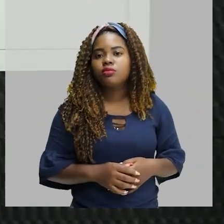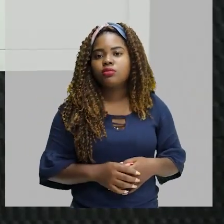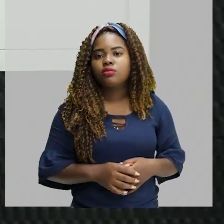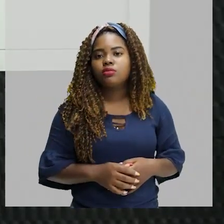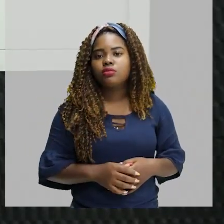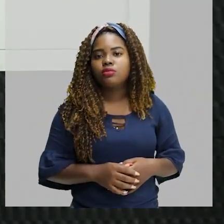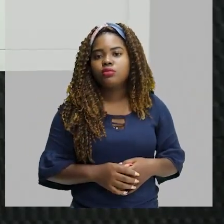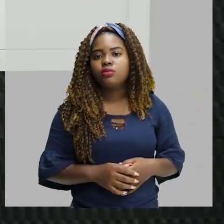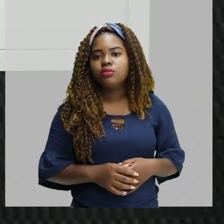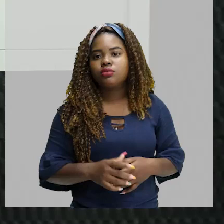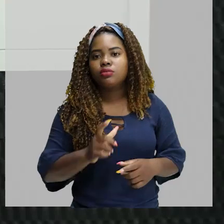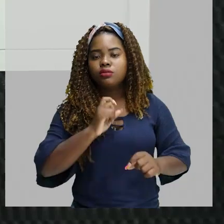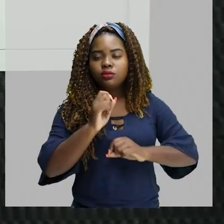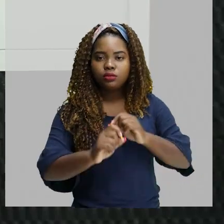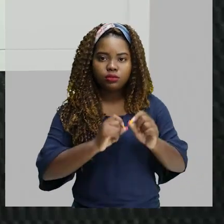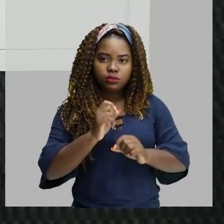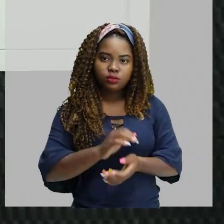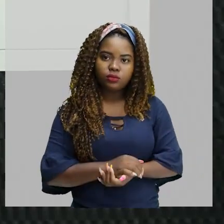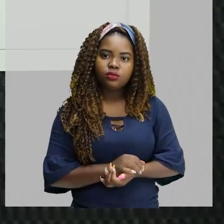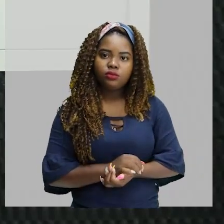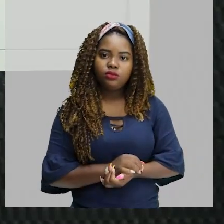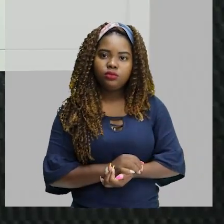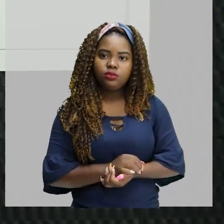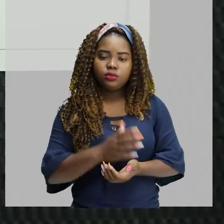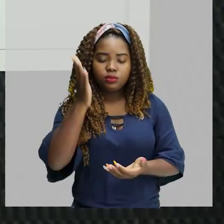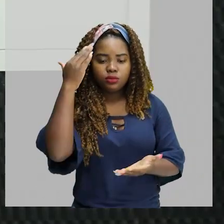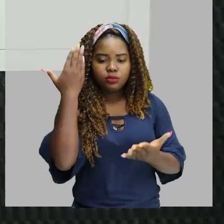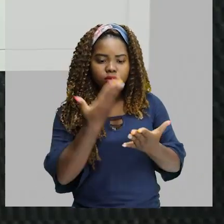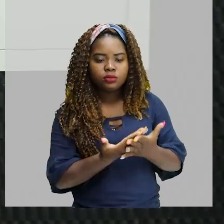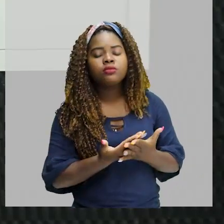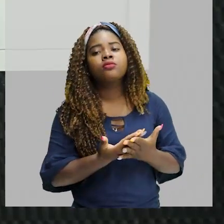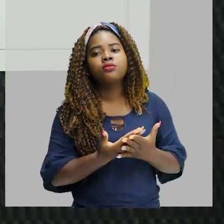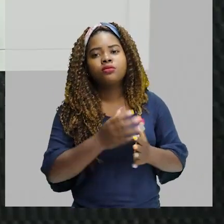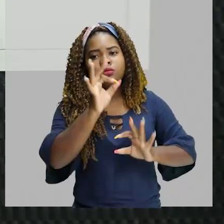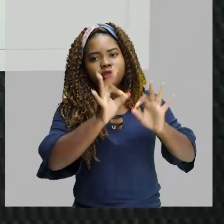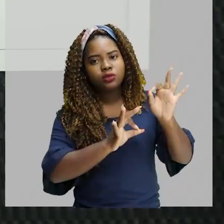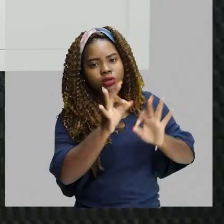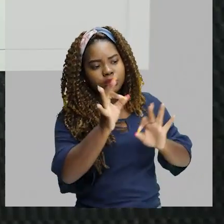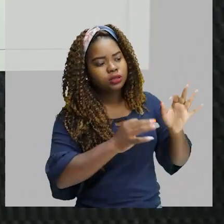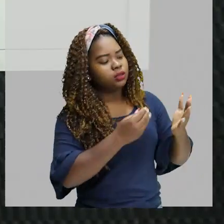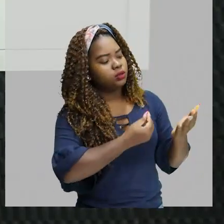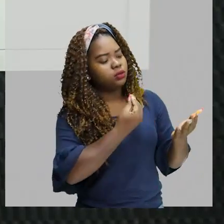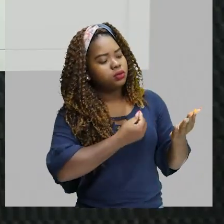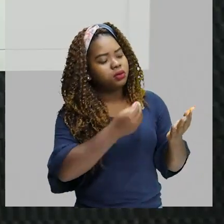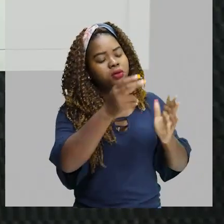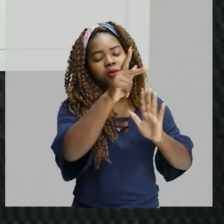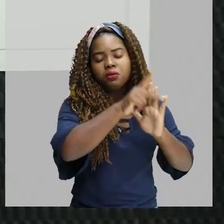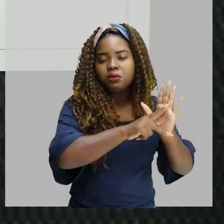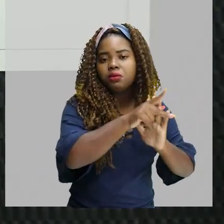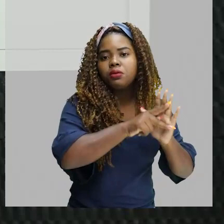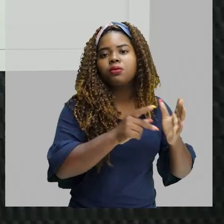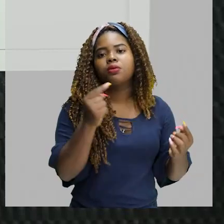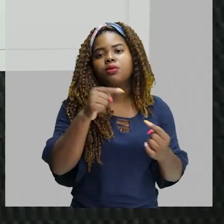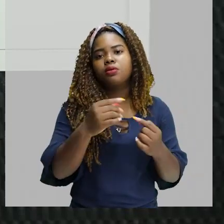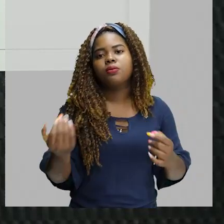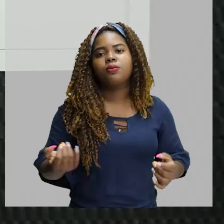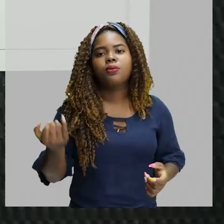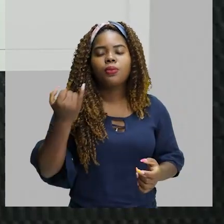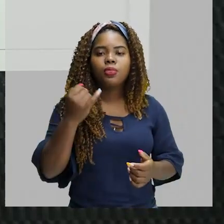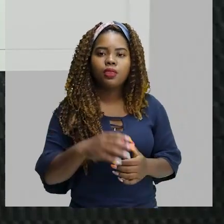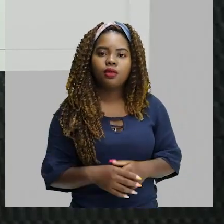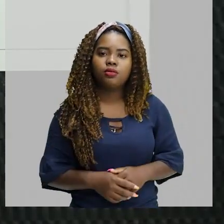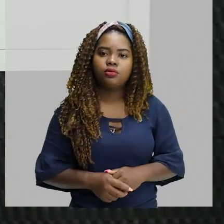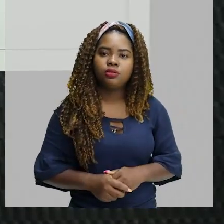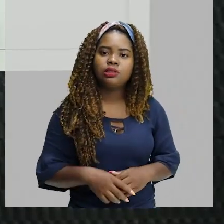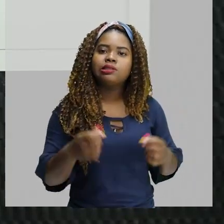a encarar aquilo que você objetiva, aquilo que você traçou, aquelas metas que você tem, essas metas tão importantes, como